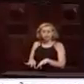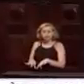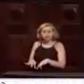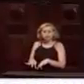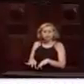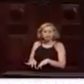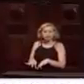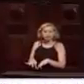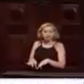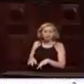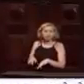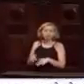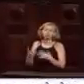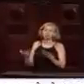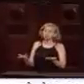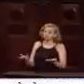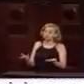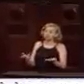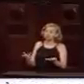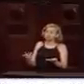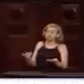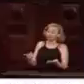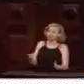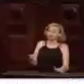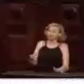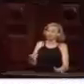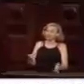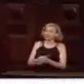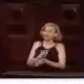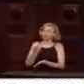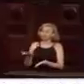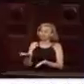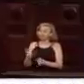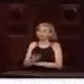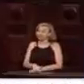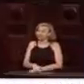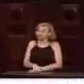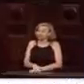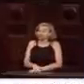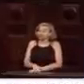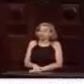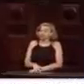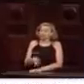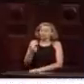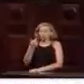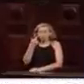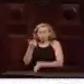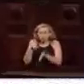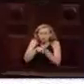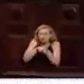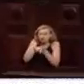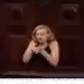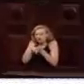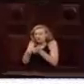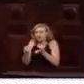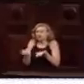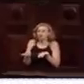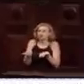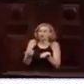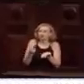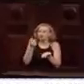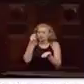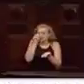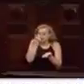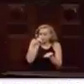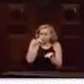sendo feita. Óbvio que as pessoas vão aí passar por uma... Estamos numa fase de inquérito ainda, de investigação, em que acusações têm